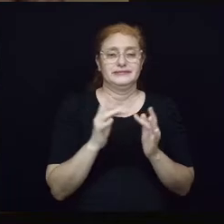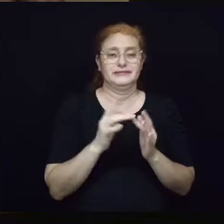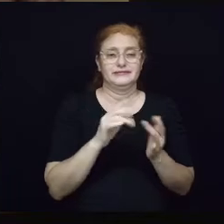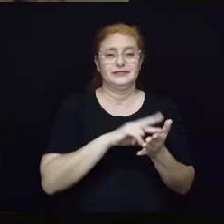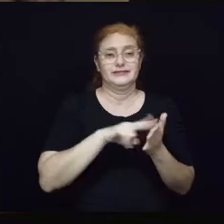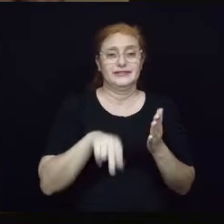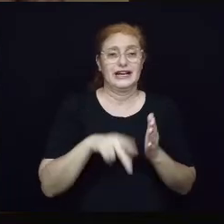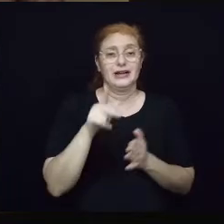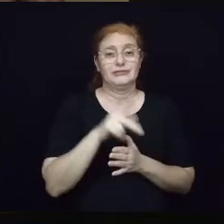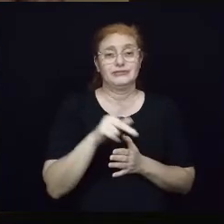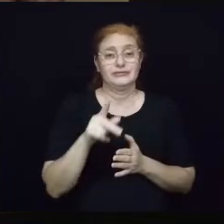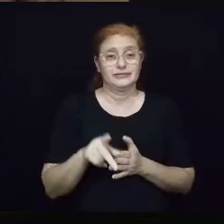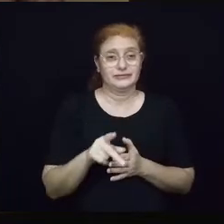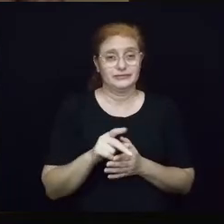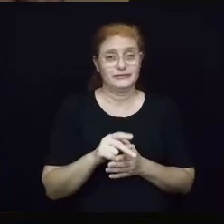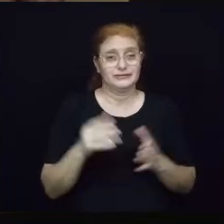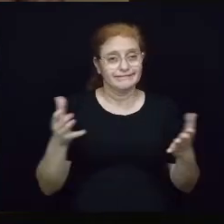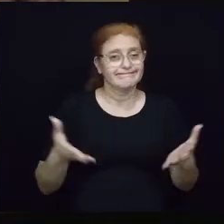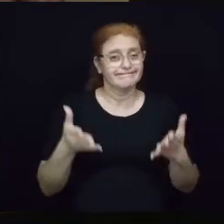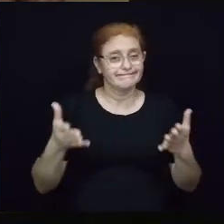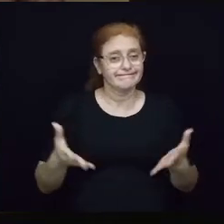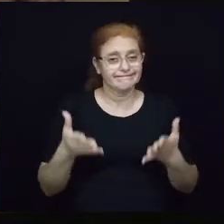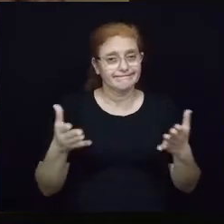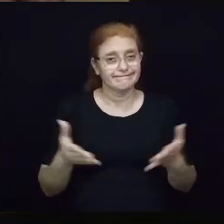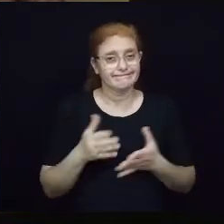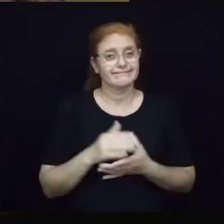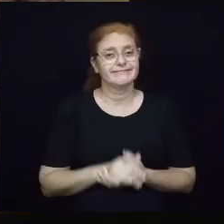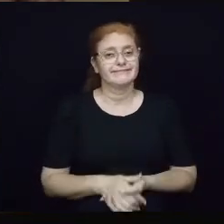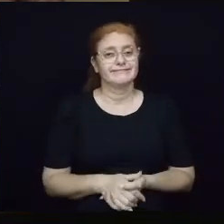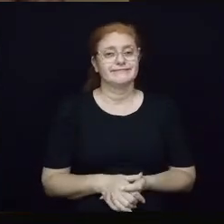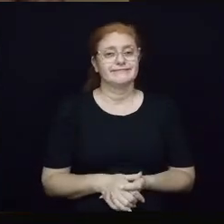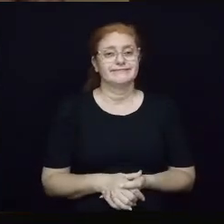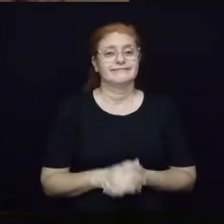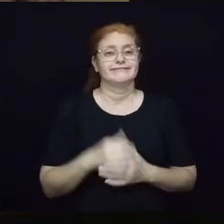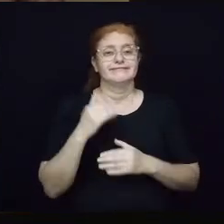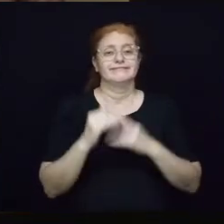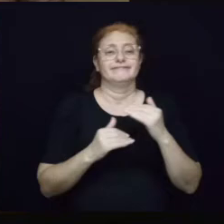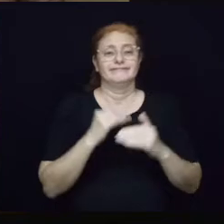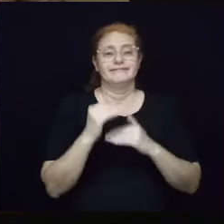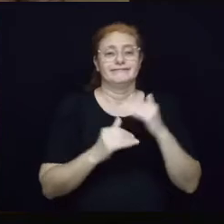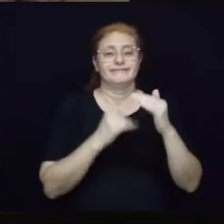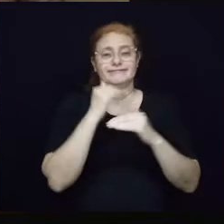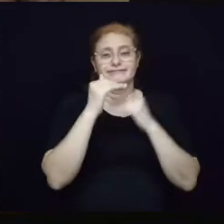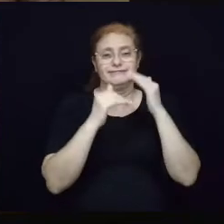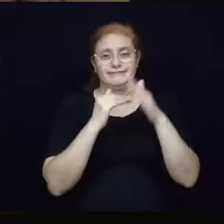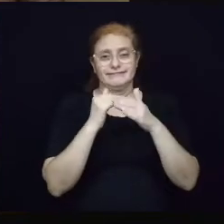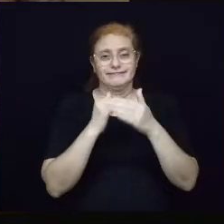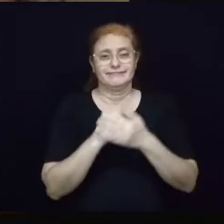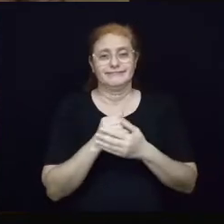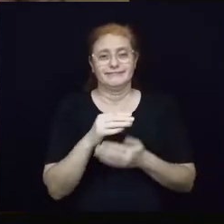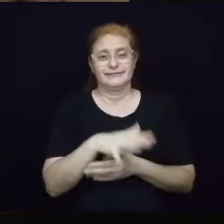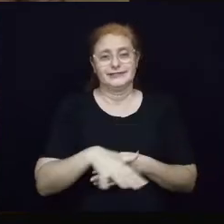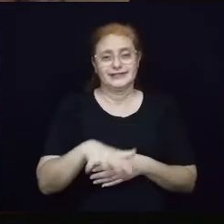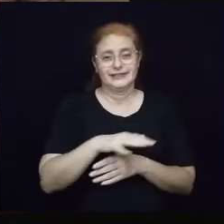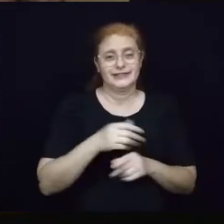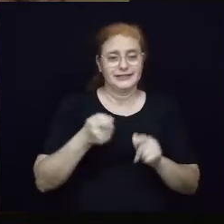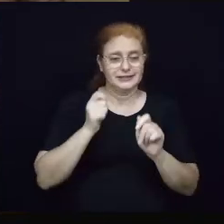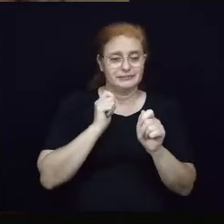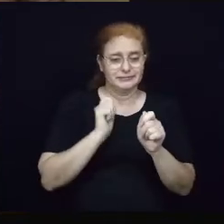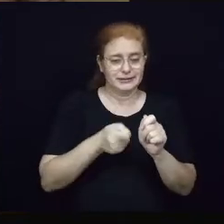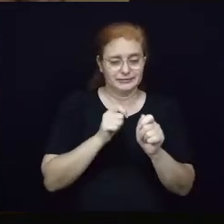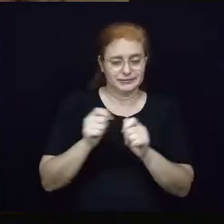vários professores que acabaram incentivando que o desenvolvimento, então, teu desenvolvimento nessa área de escultura,